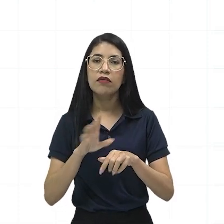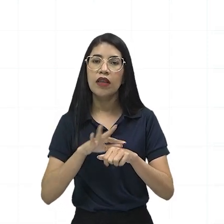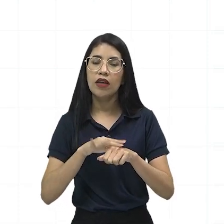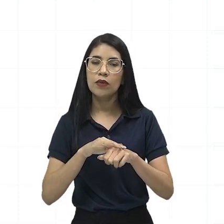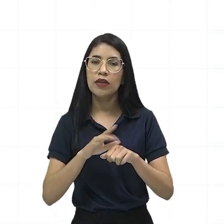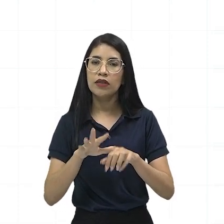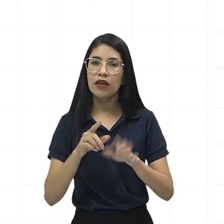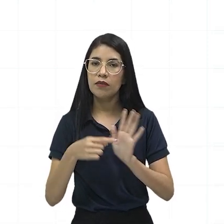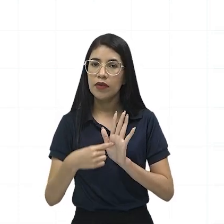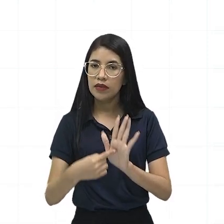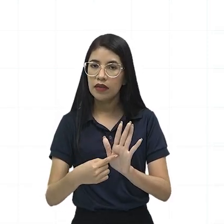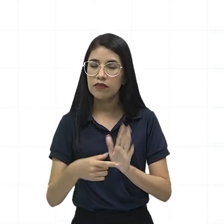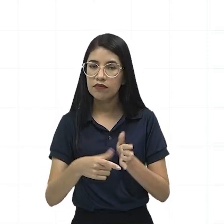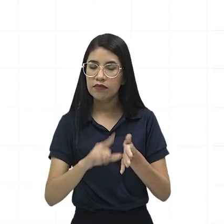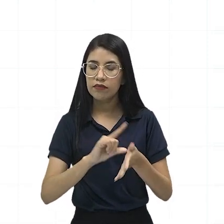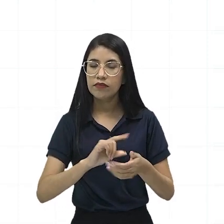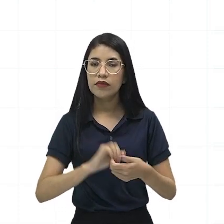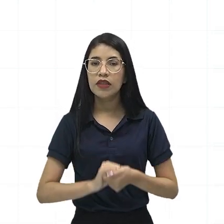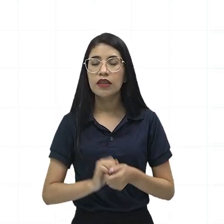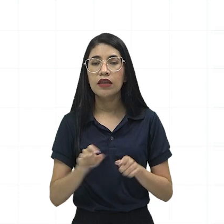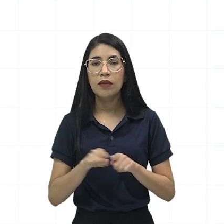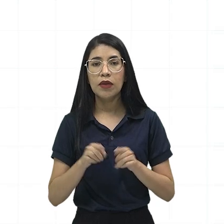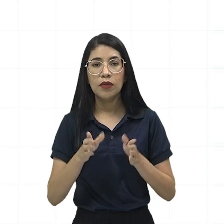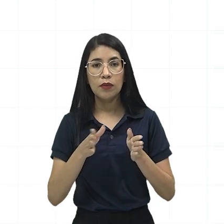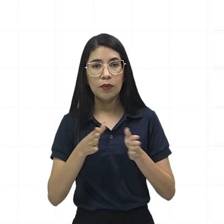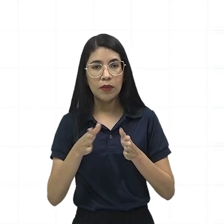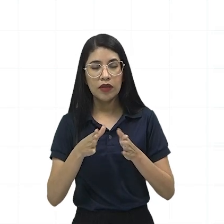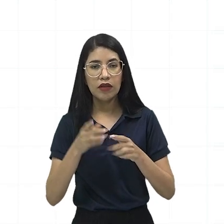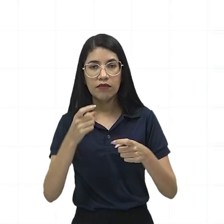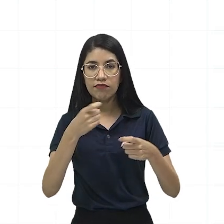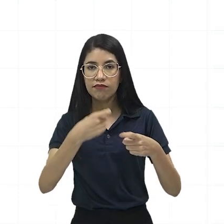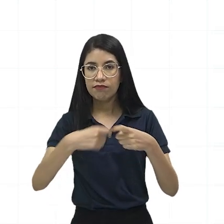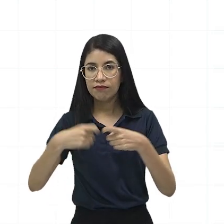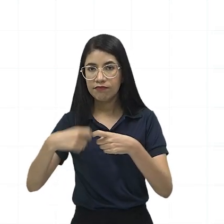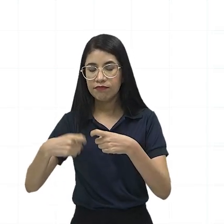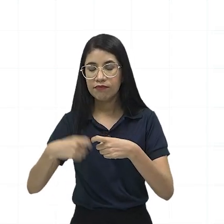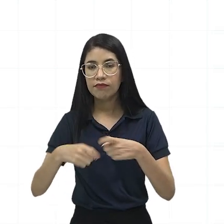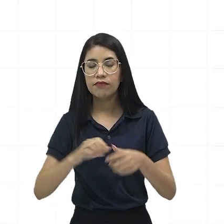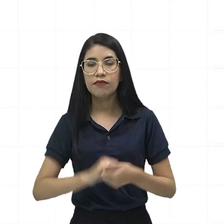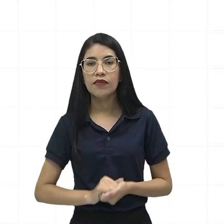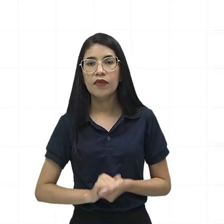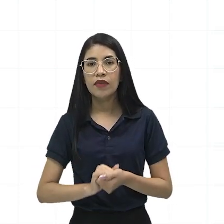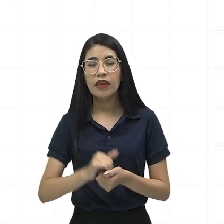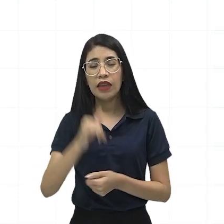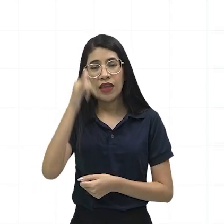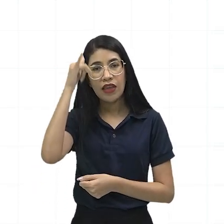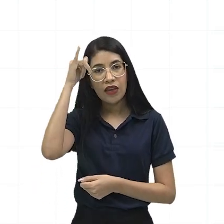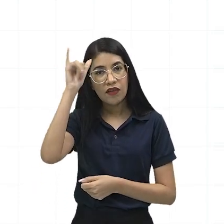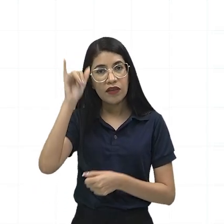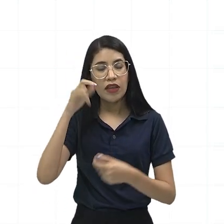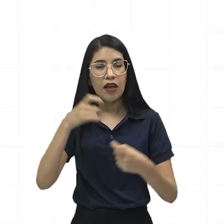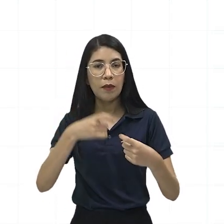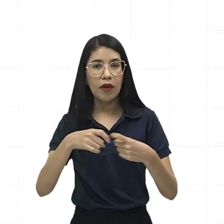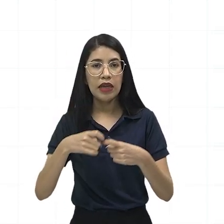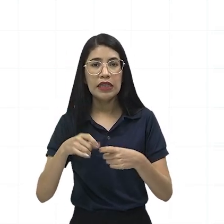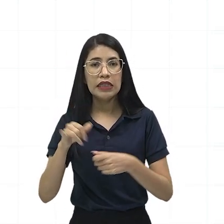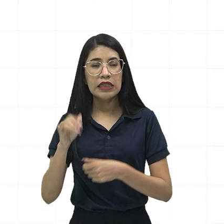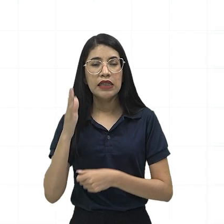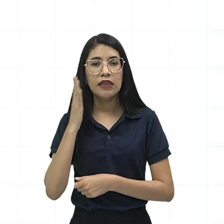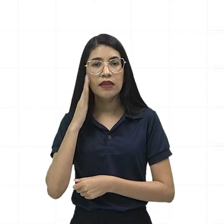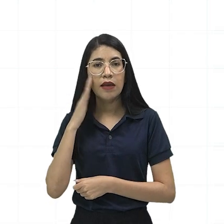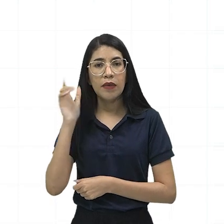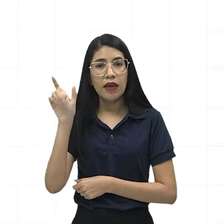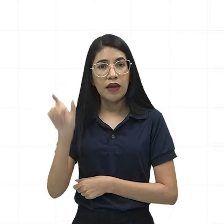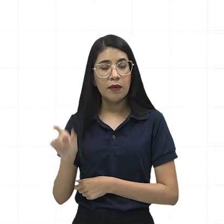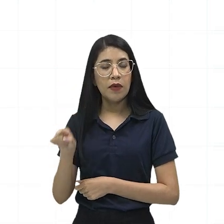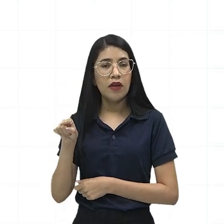né? Durante as relações sexuais. Evitar ter relações sexuais com alguém que